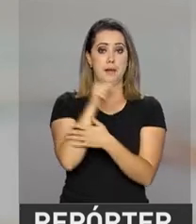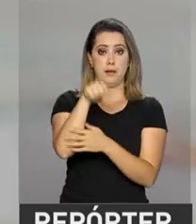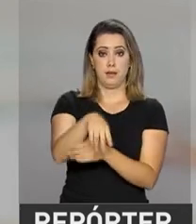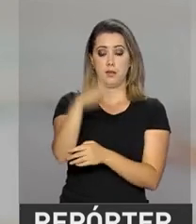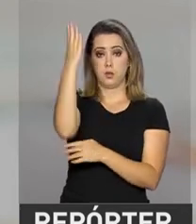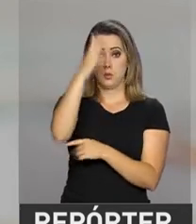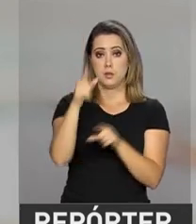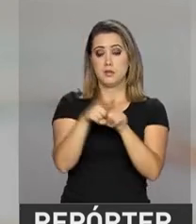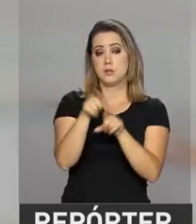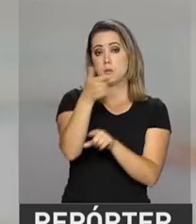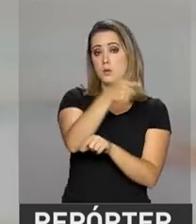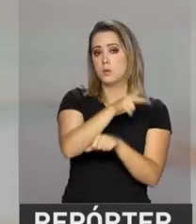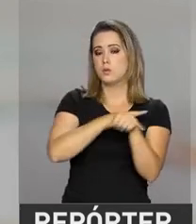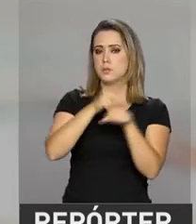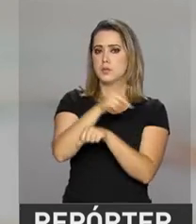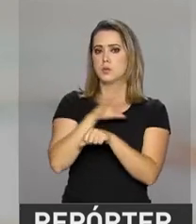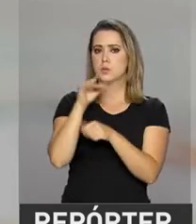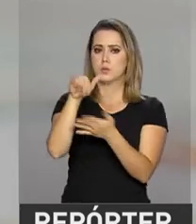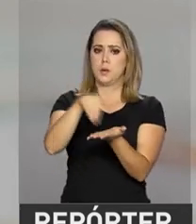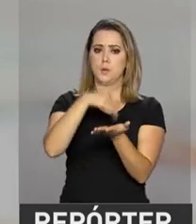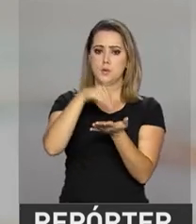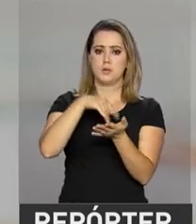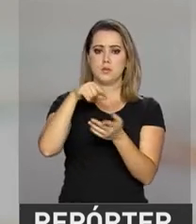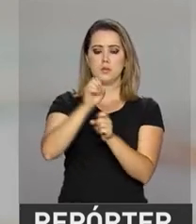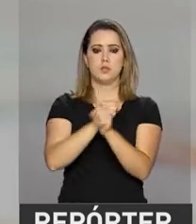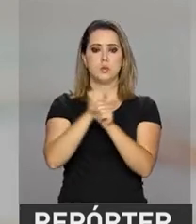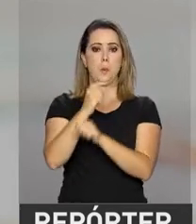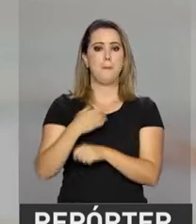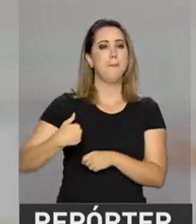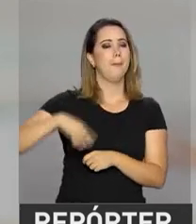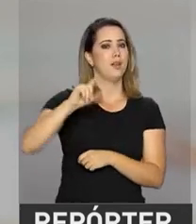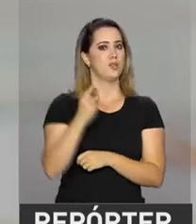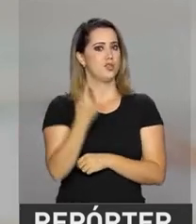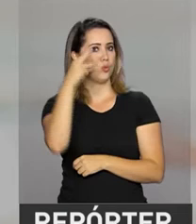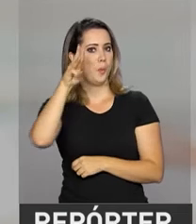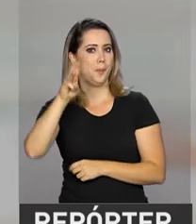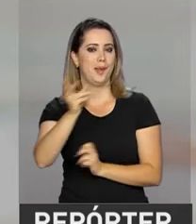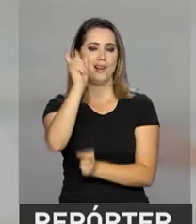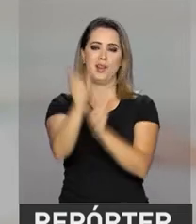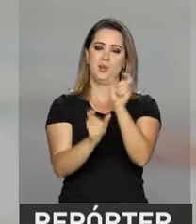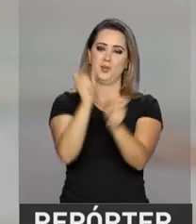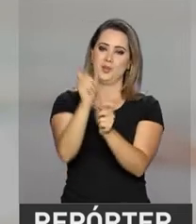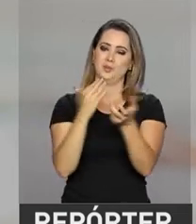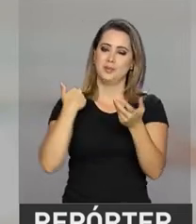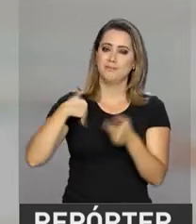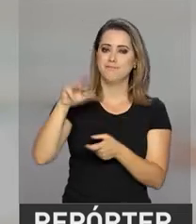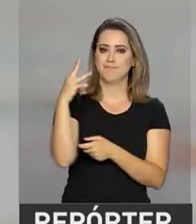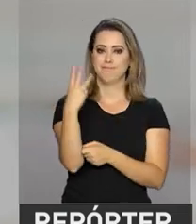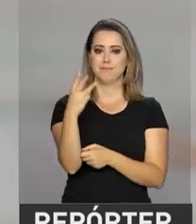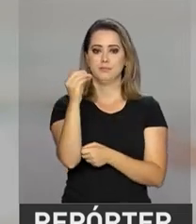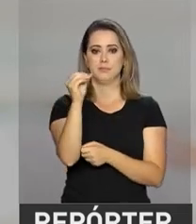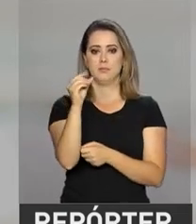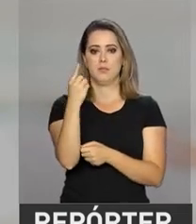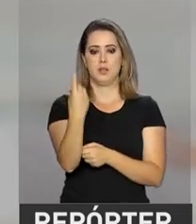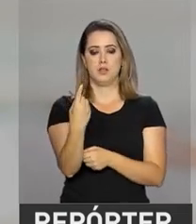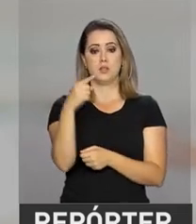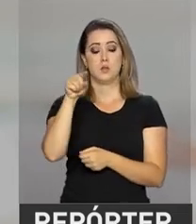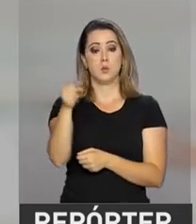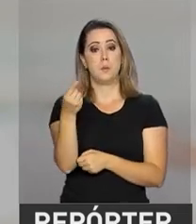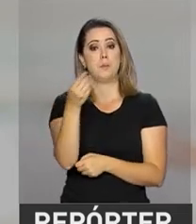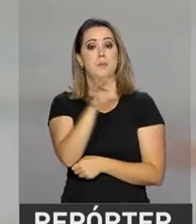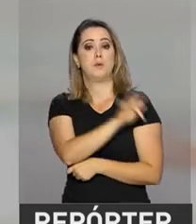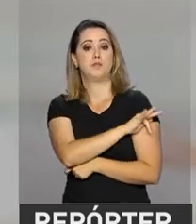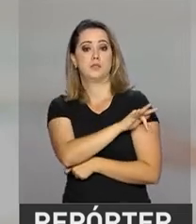exterior o total de inscritos neste ano foi mais de um milhão e meio de pessoas sendo que 301 mil para o ensino fundamental